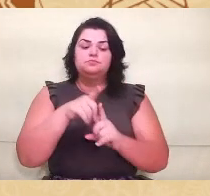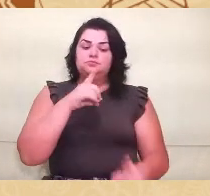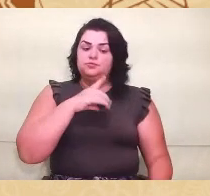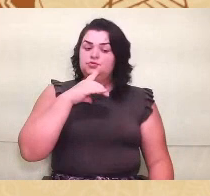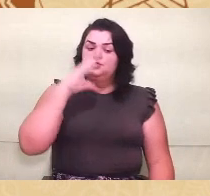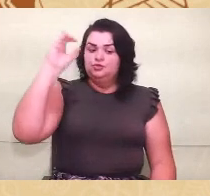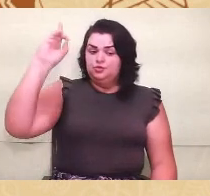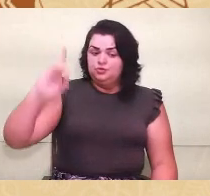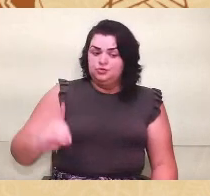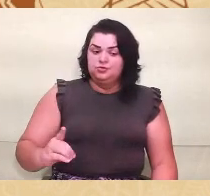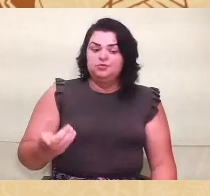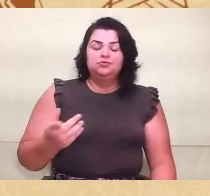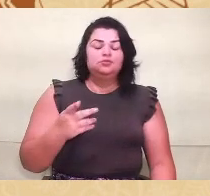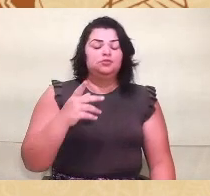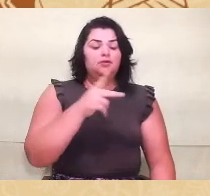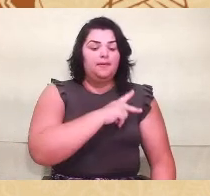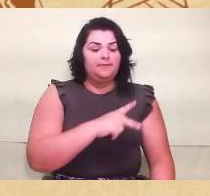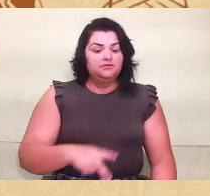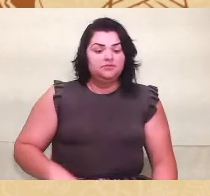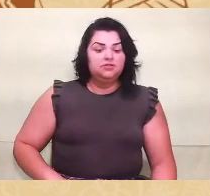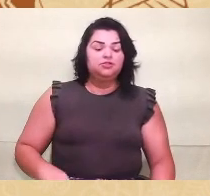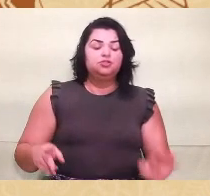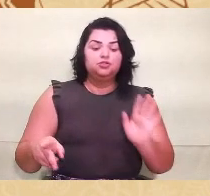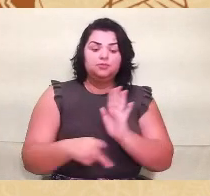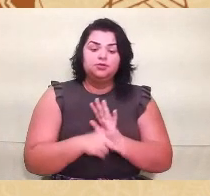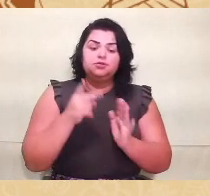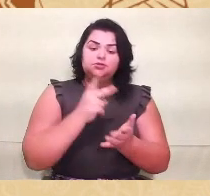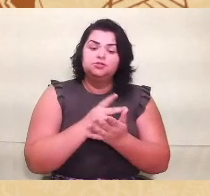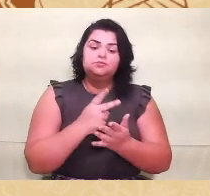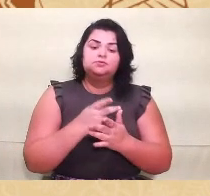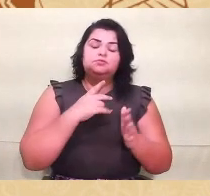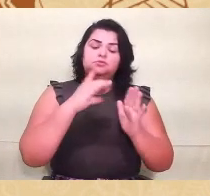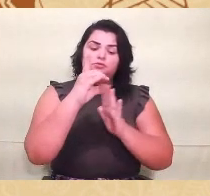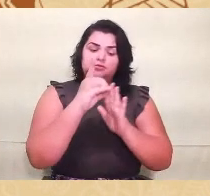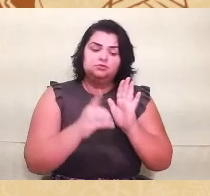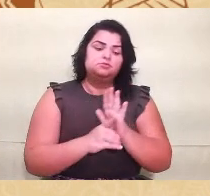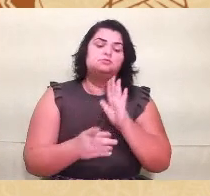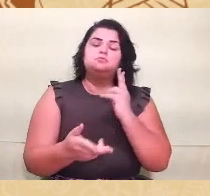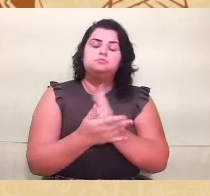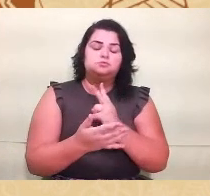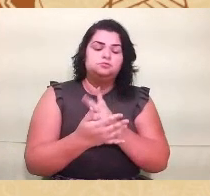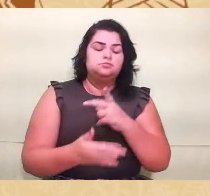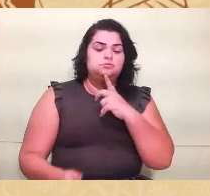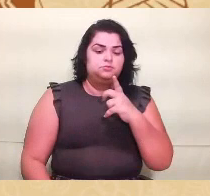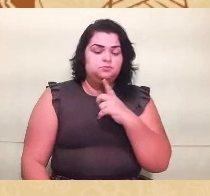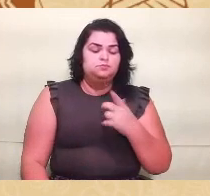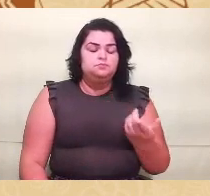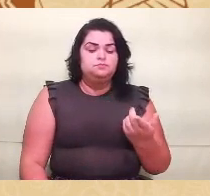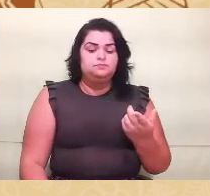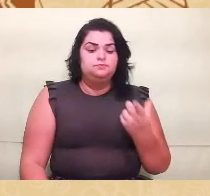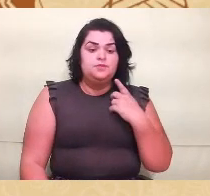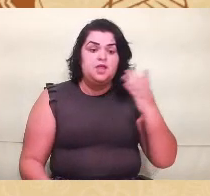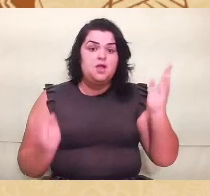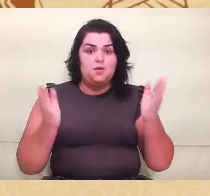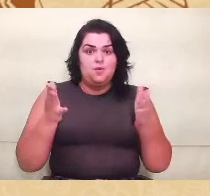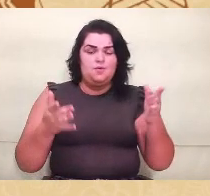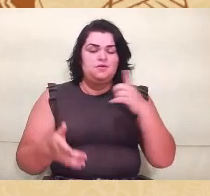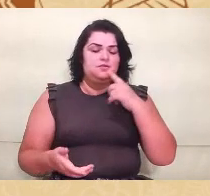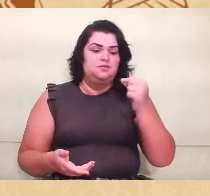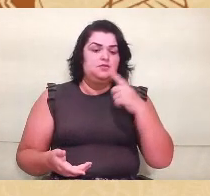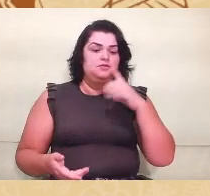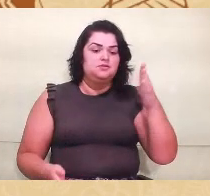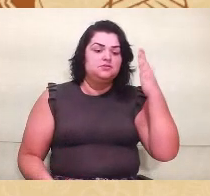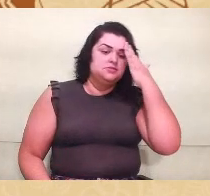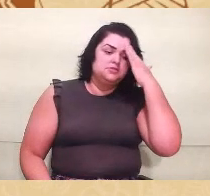o vice-presidente da República, se autodeclara como indígena. Agora, o indígena in natura, primeiro vem os